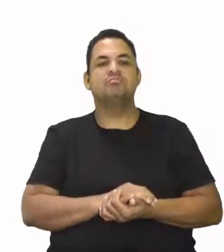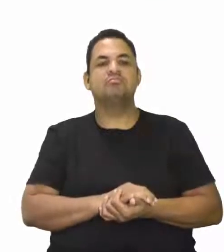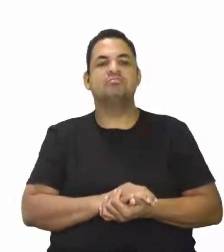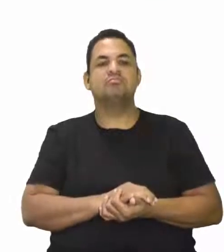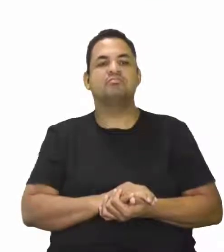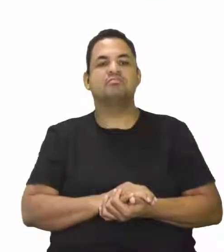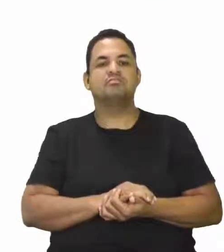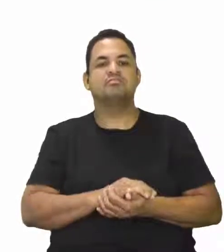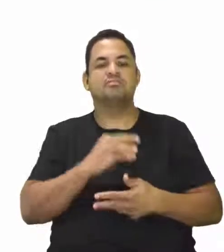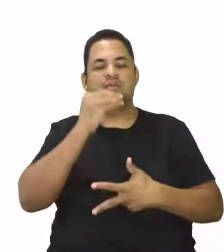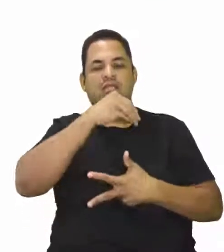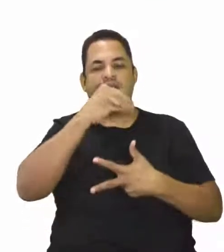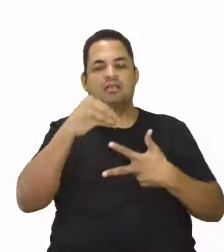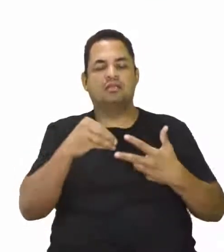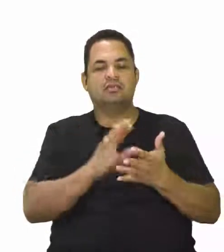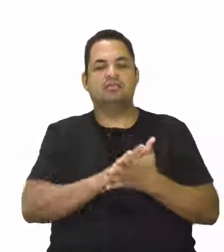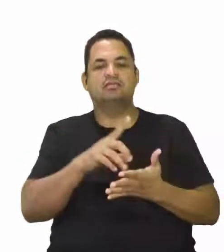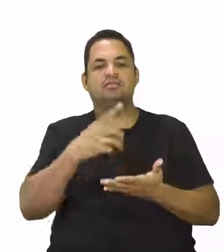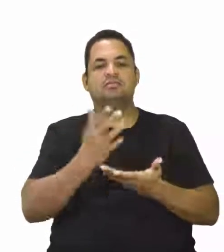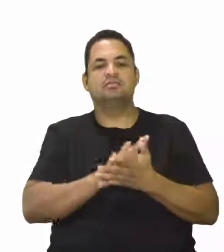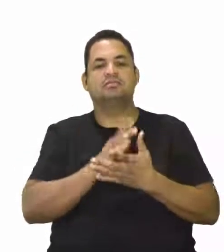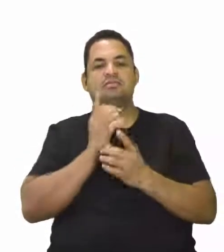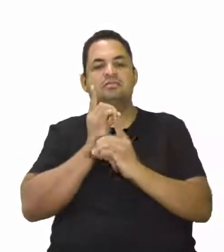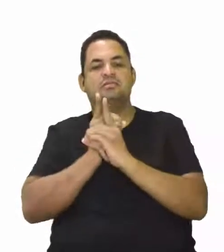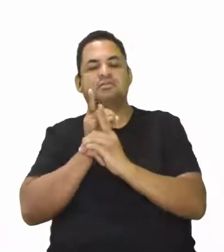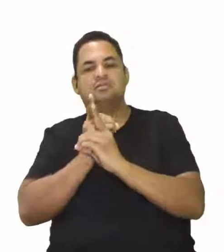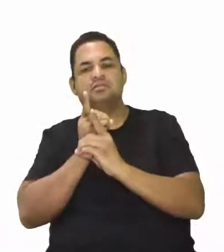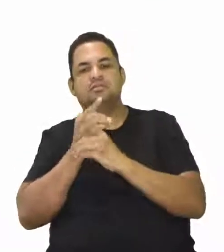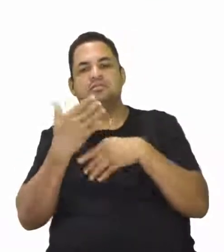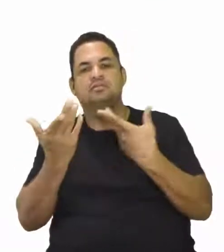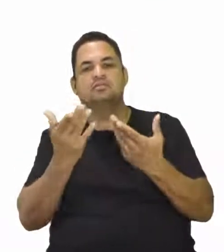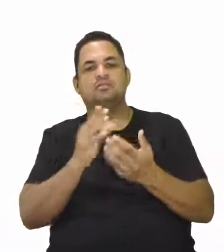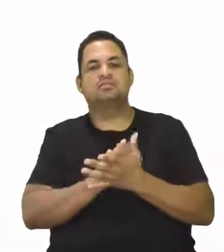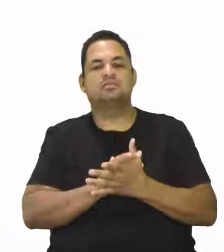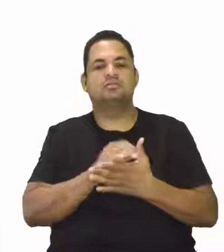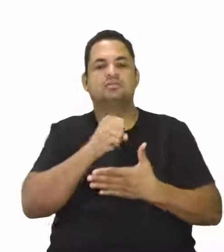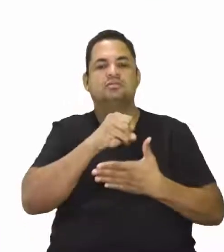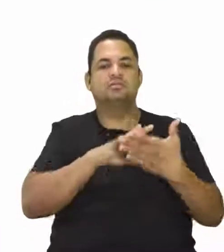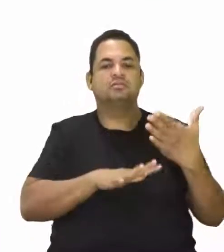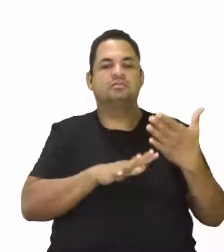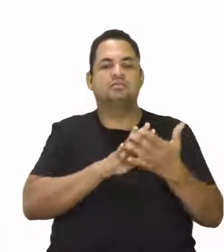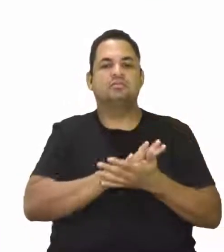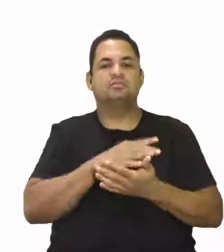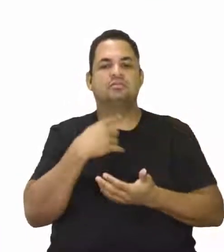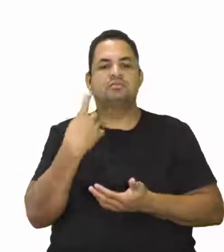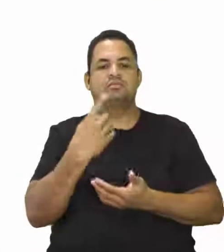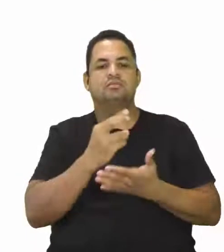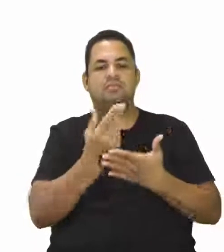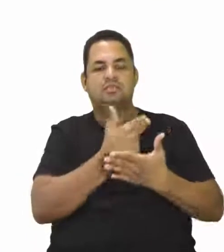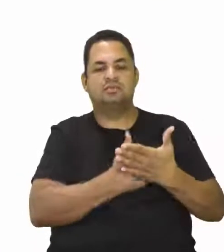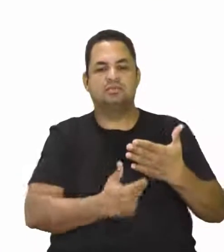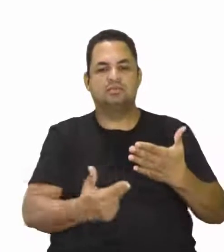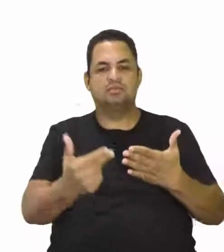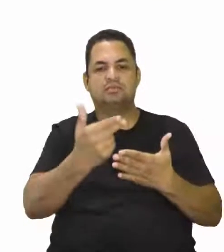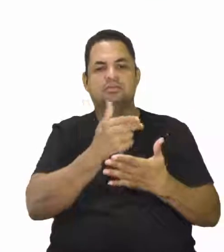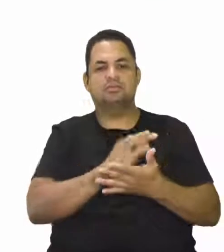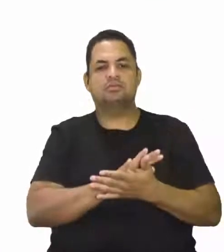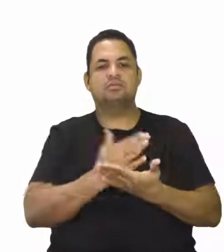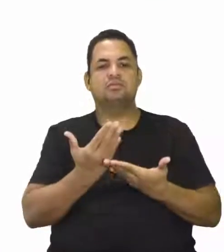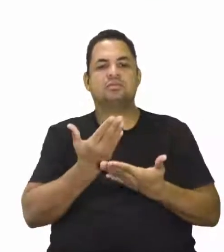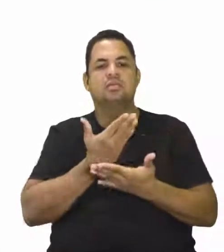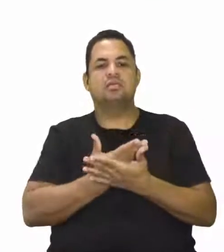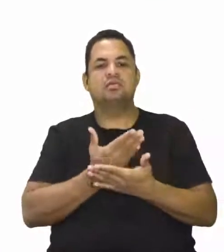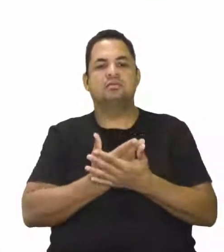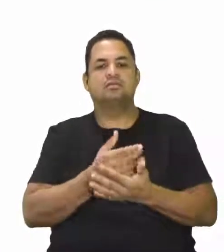no Enem, muitas vezes vocês vão se deparar com uma questão que envolva charge. Nos últimos anos,